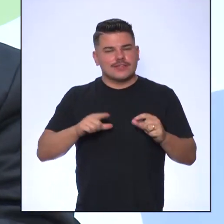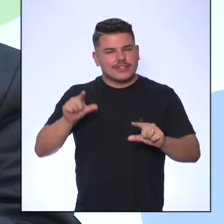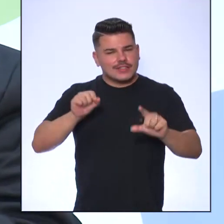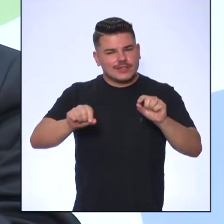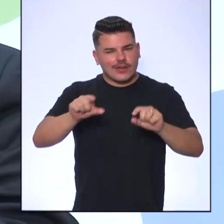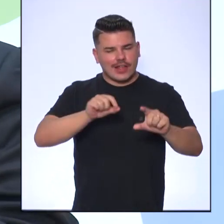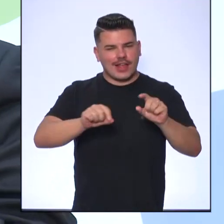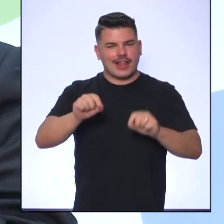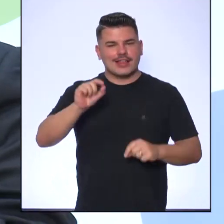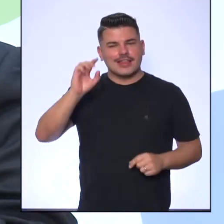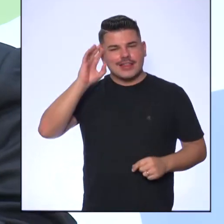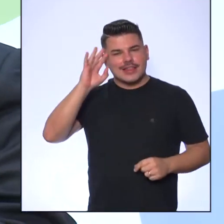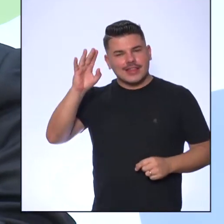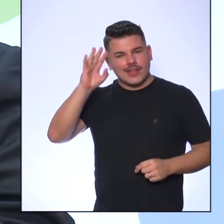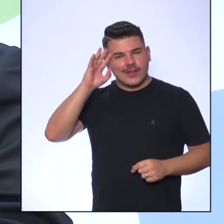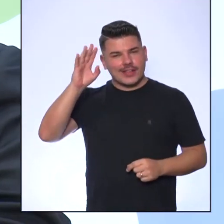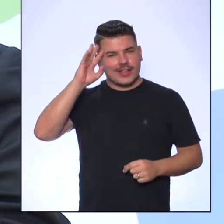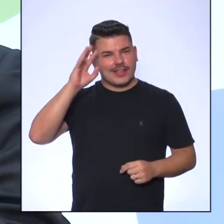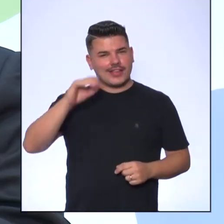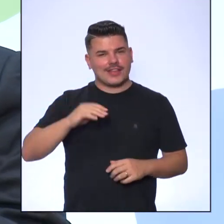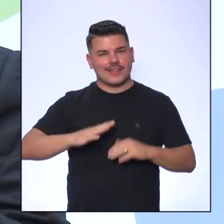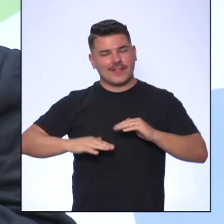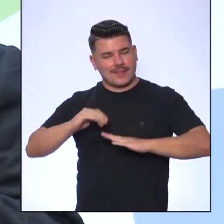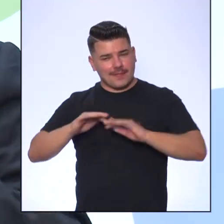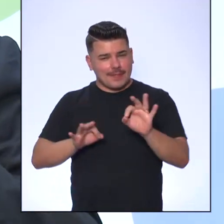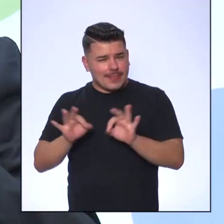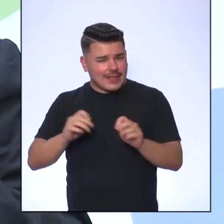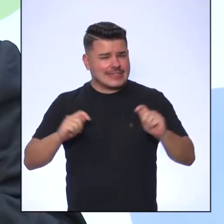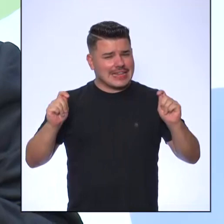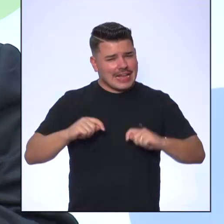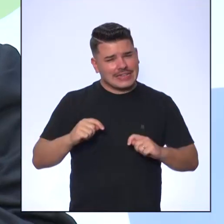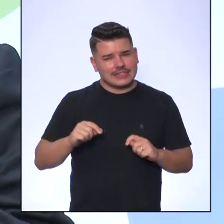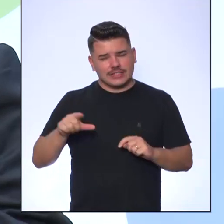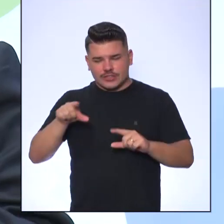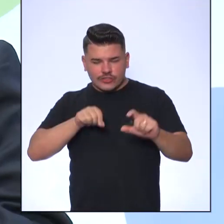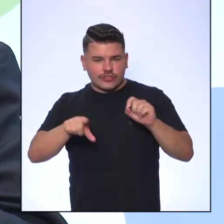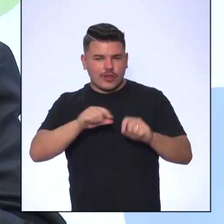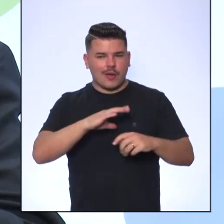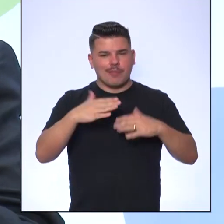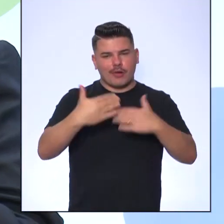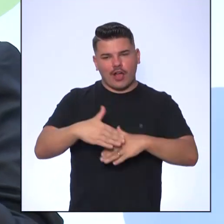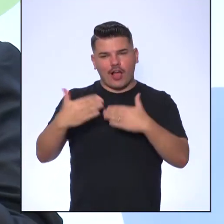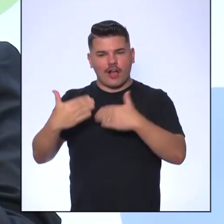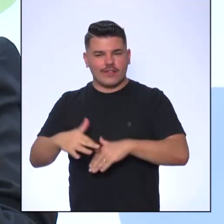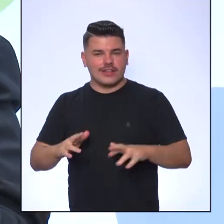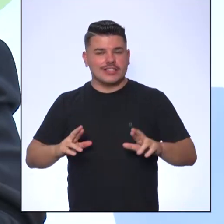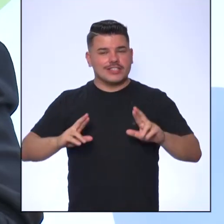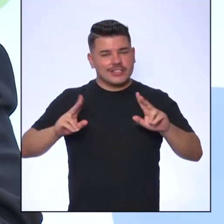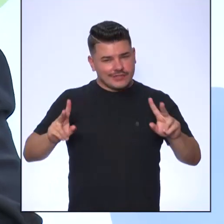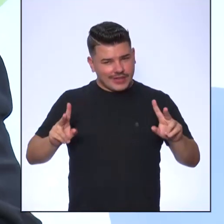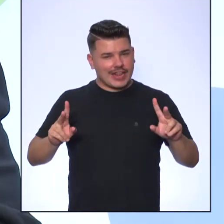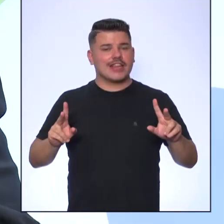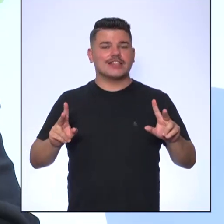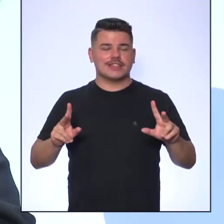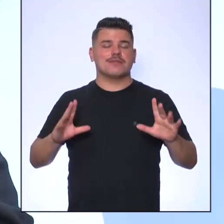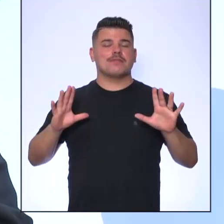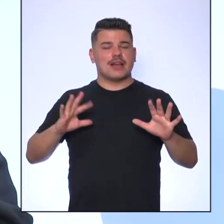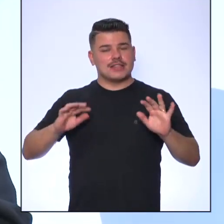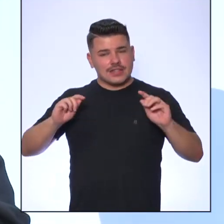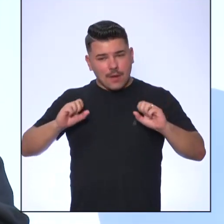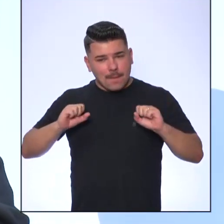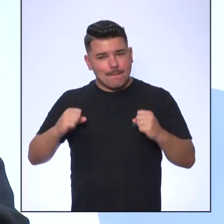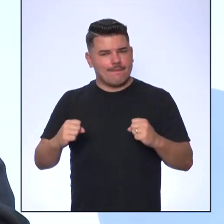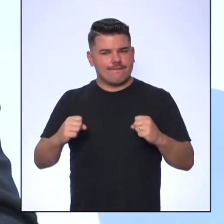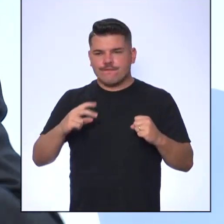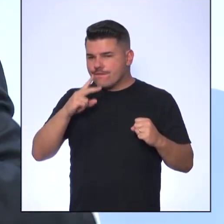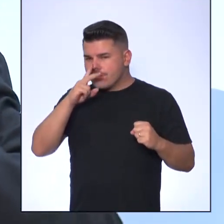você consegue determinar que mesmo questões diferentes, elas estão medindo a mesma coisa.